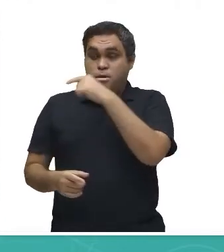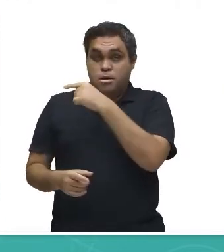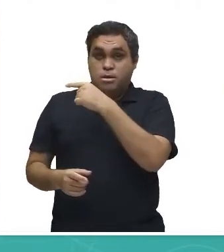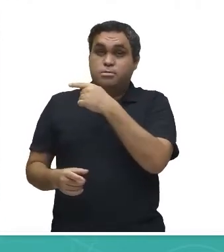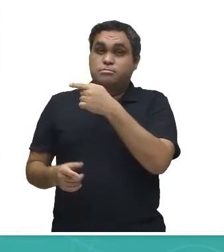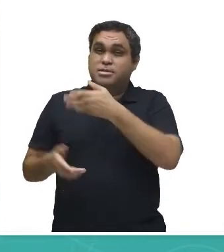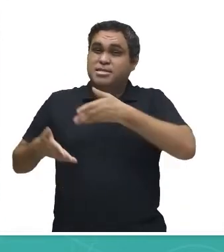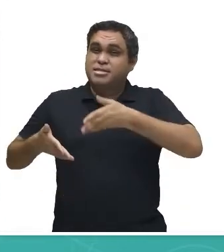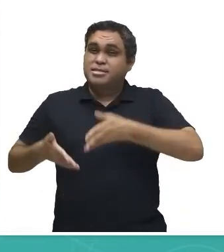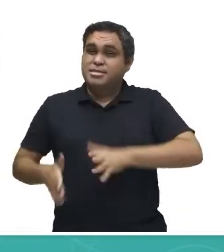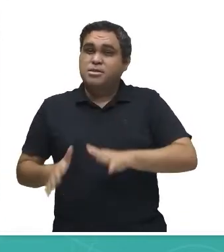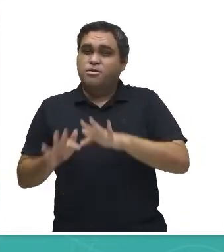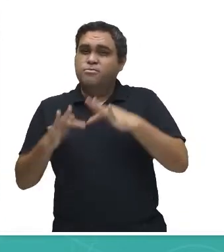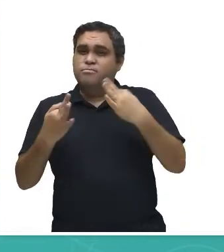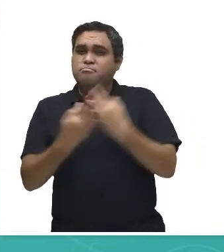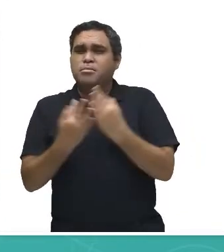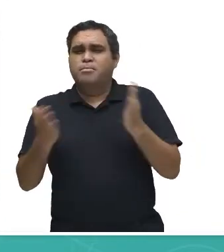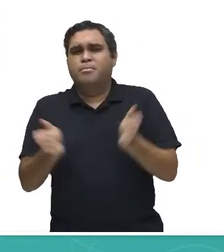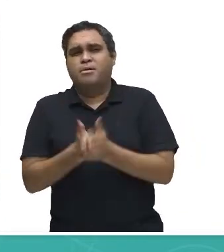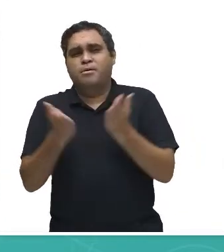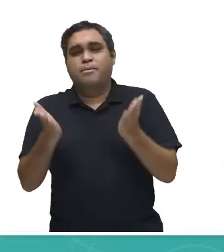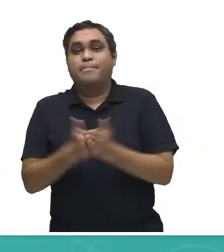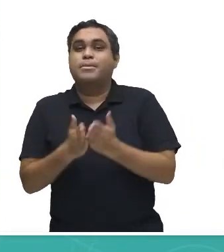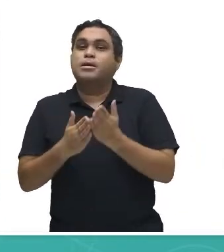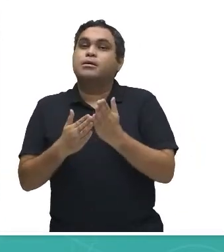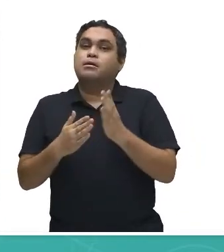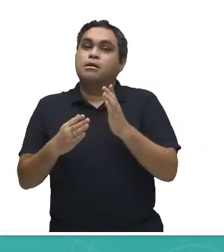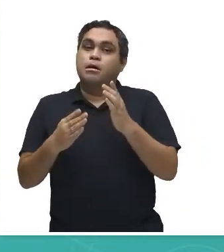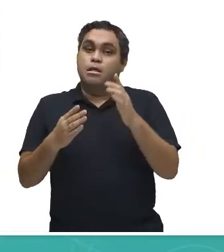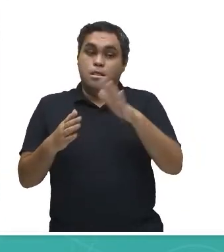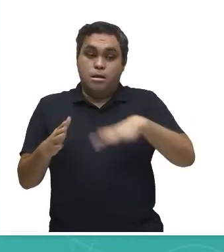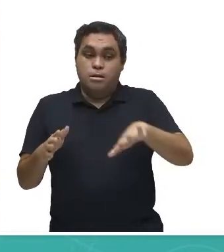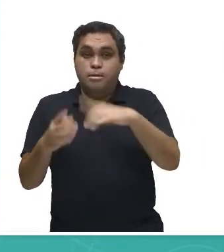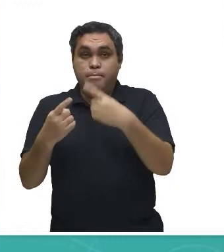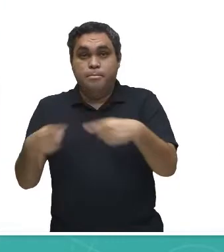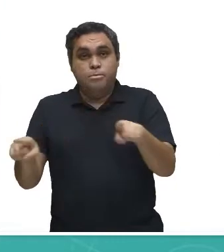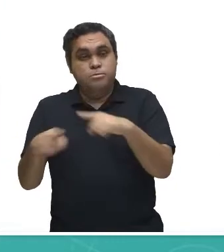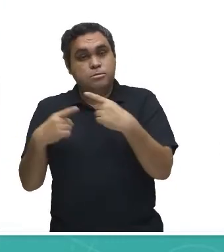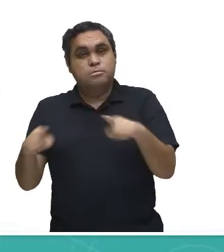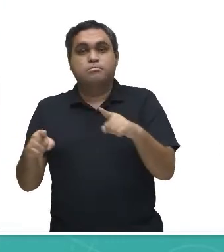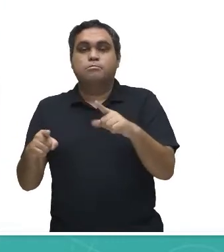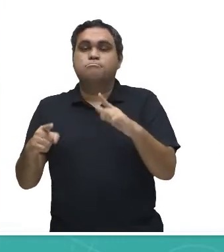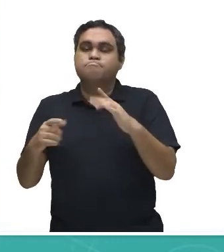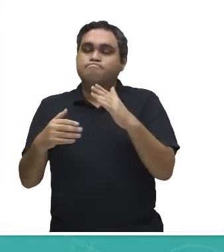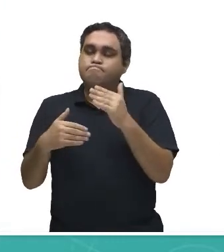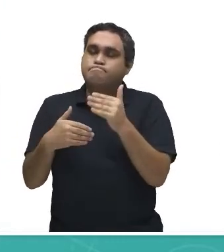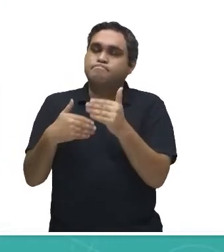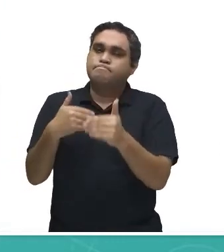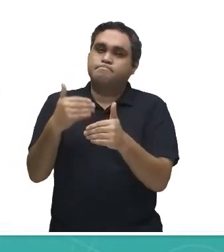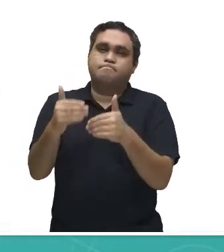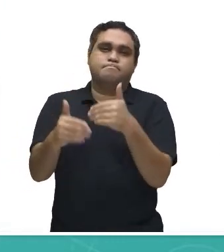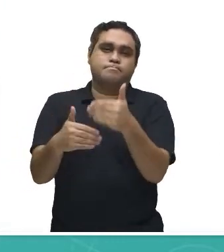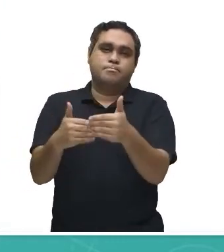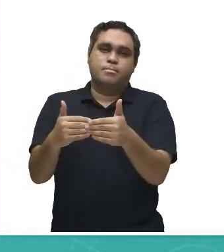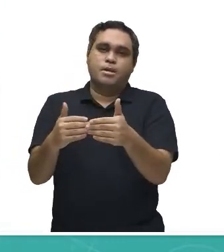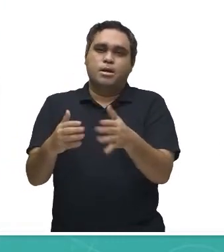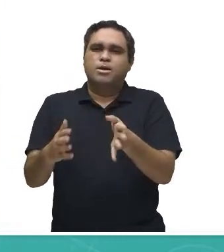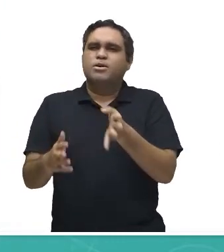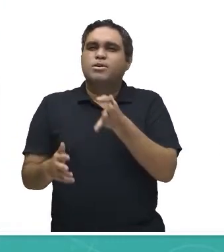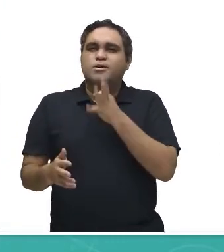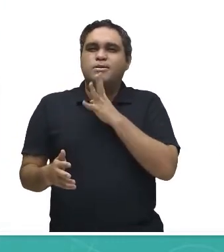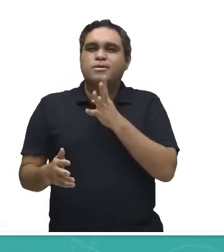saibam disso, e ele vai encontrando na música a possibilidade de crescimento, né? Quem não conhece ali, tu és